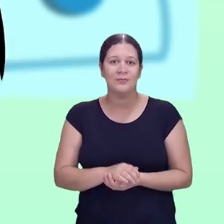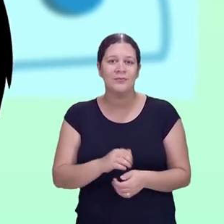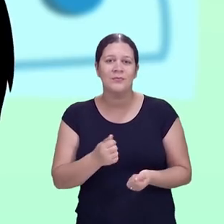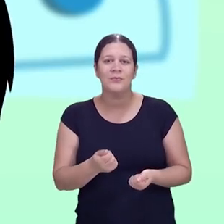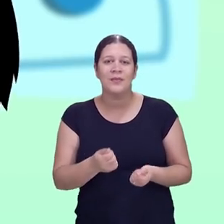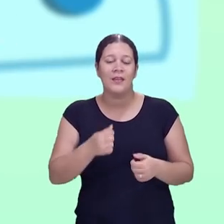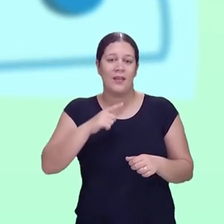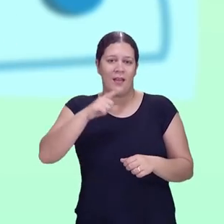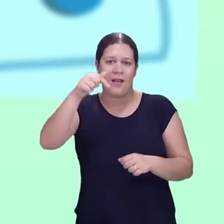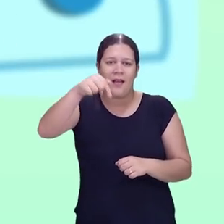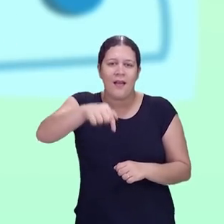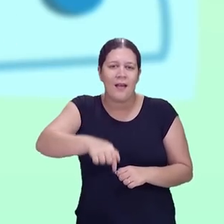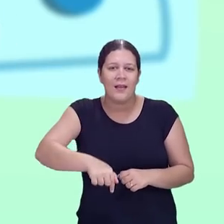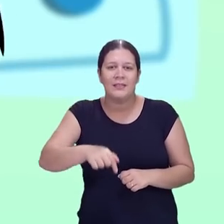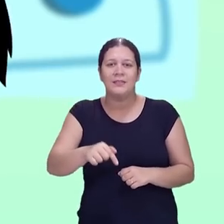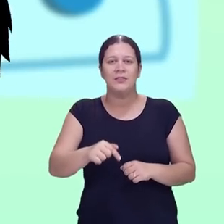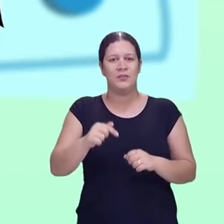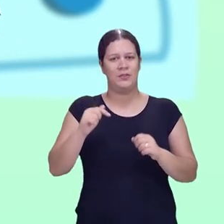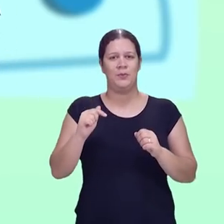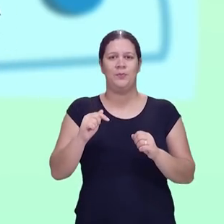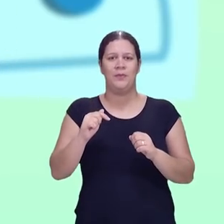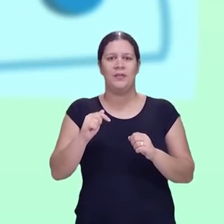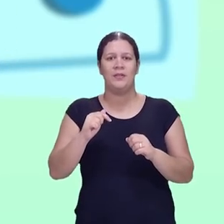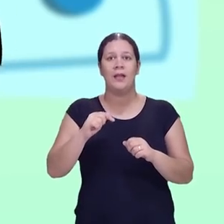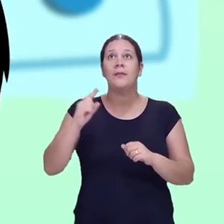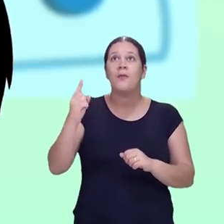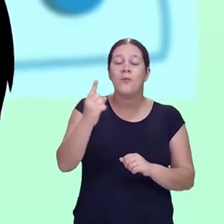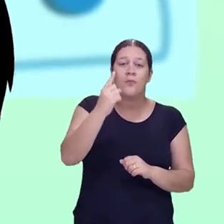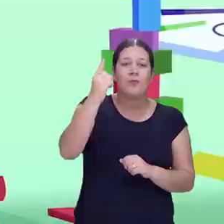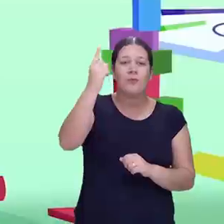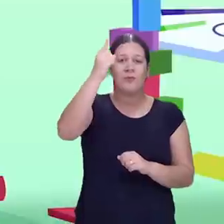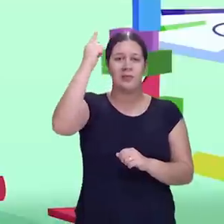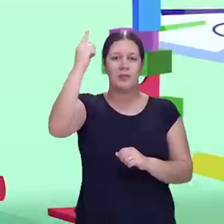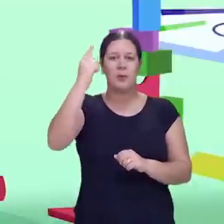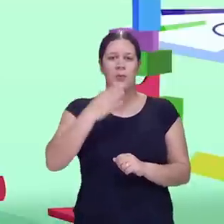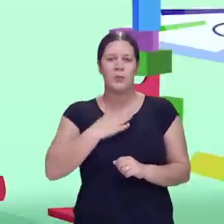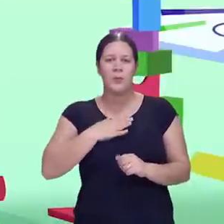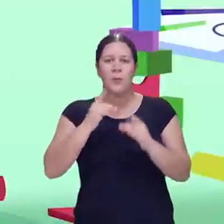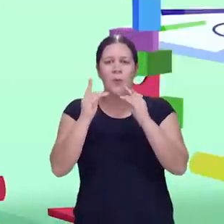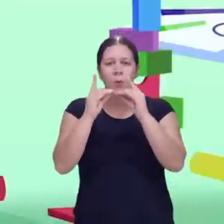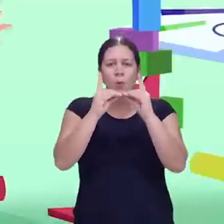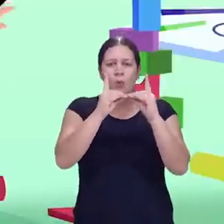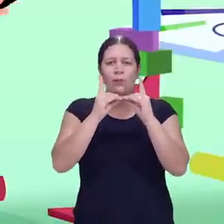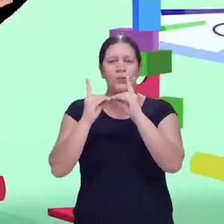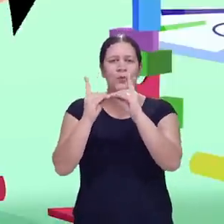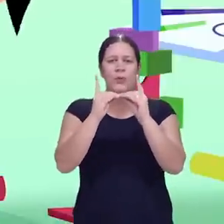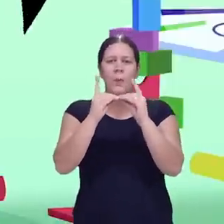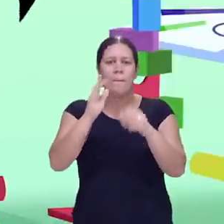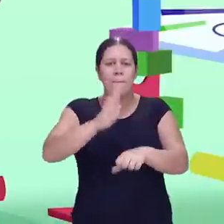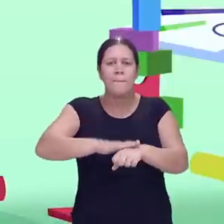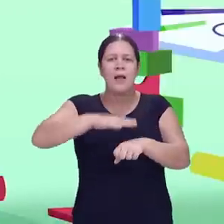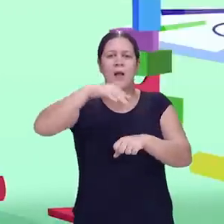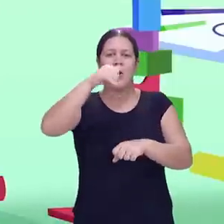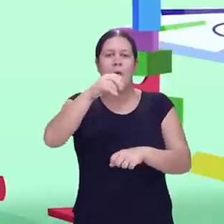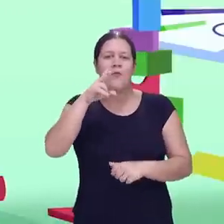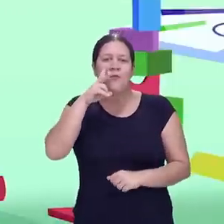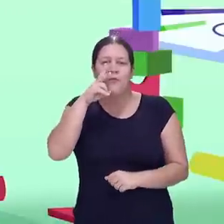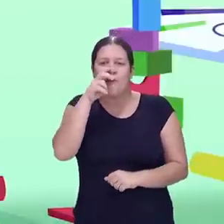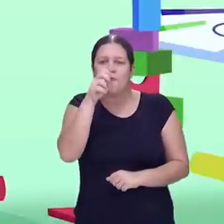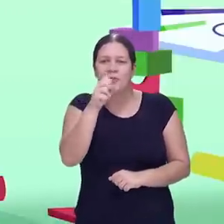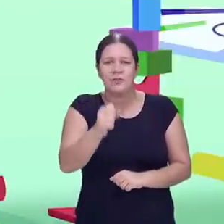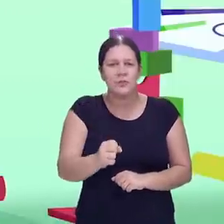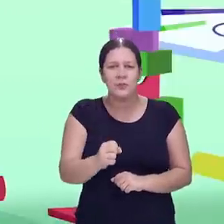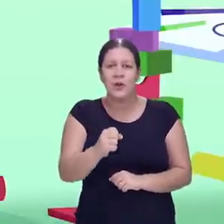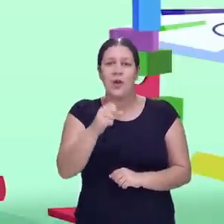A minha super torre vai chegar até Marte. O muro do meu castelo será maior e bem